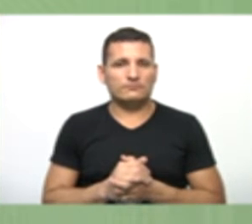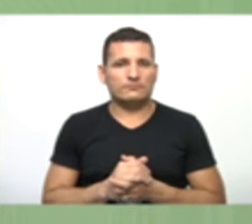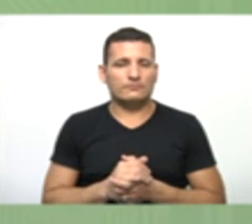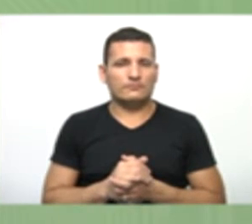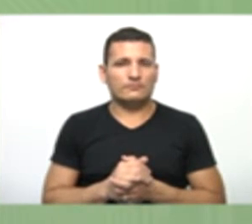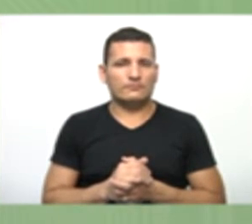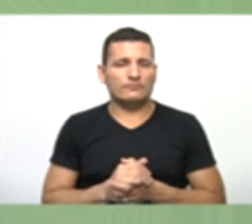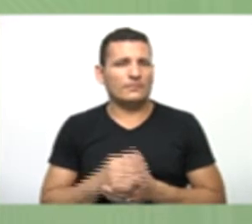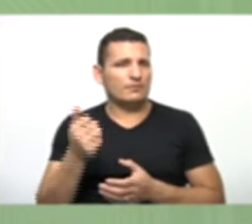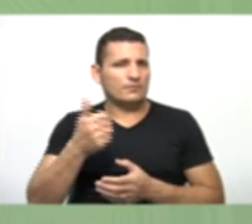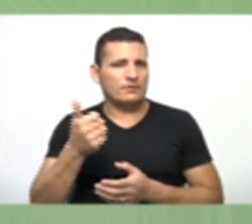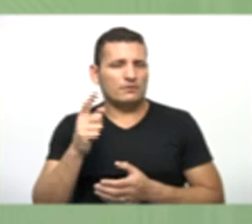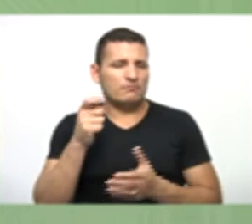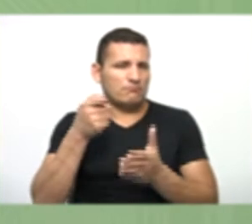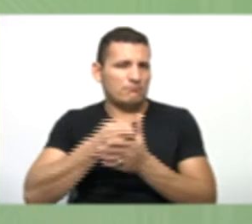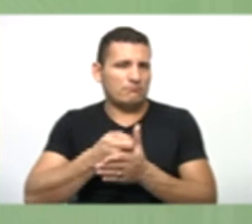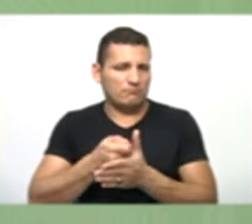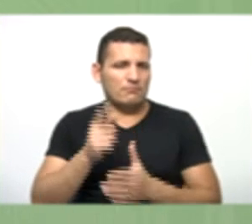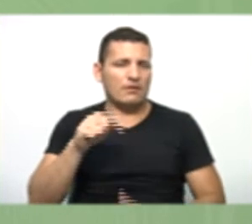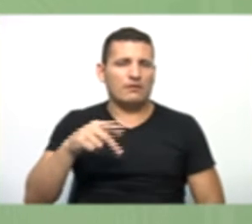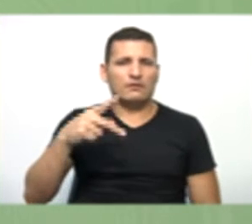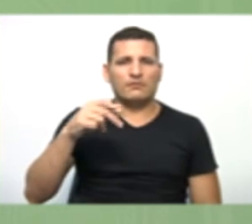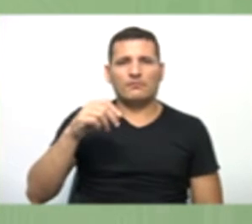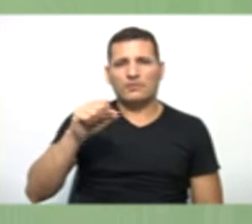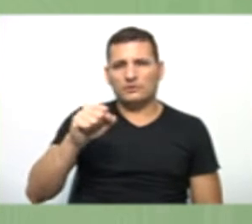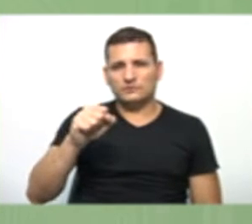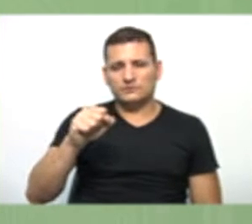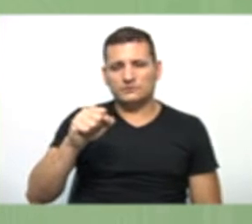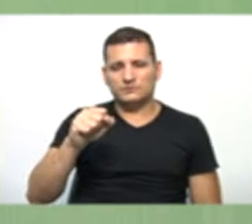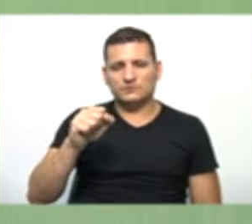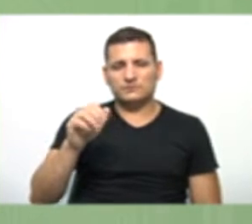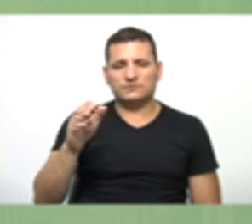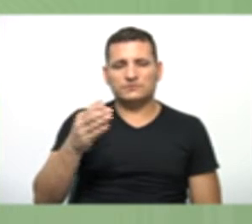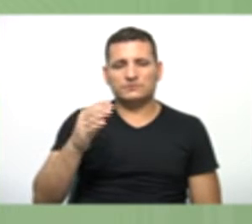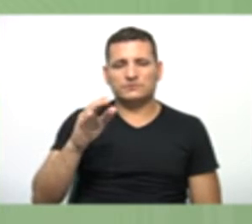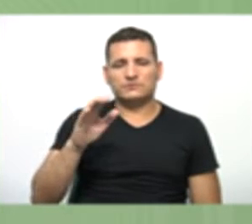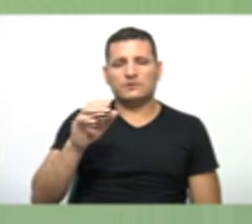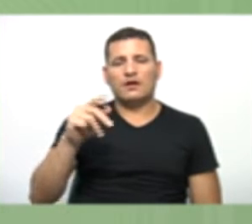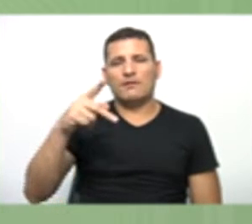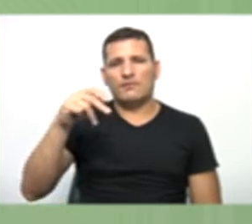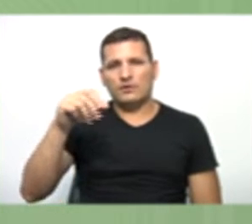caso, pós-antecipado, ok? Ou seja, 30 dias